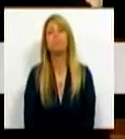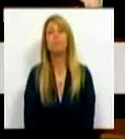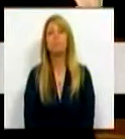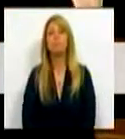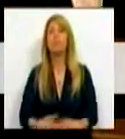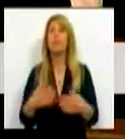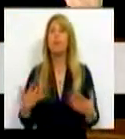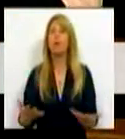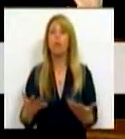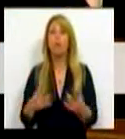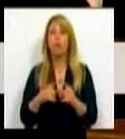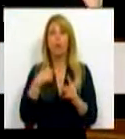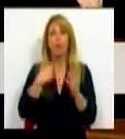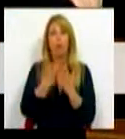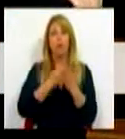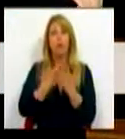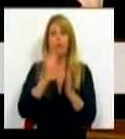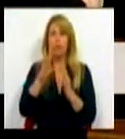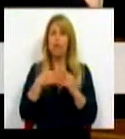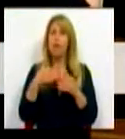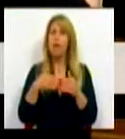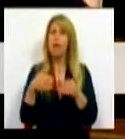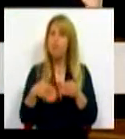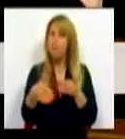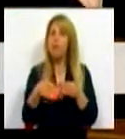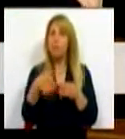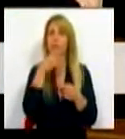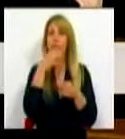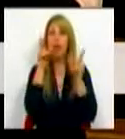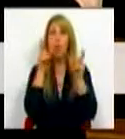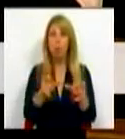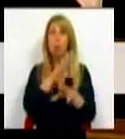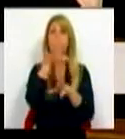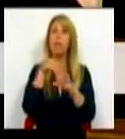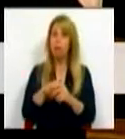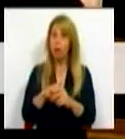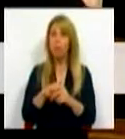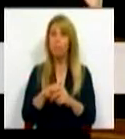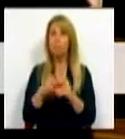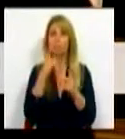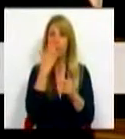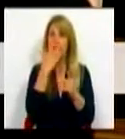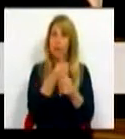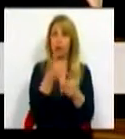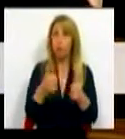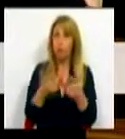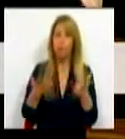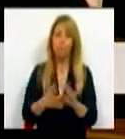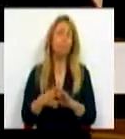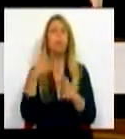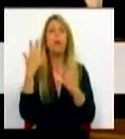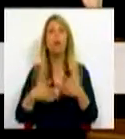Seguindo os documentos, até porque já iremos mais à frente novamente ao controle interno, isso seria realmente tudo bem. No relatório de contas de